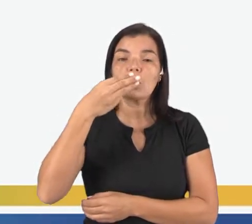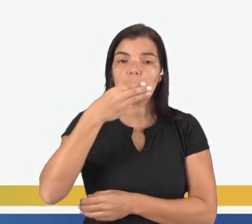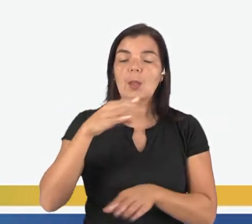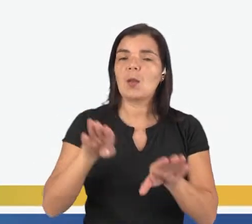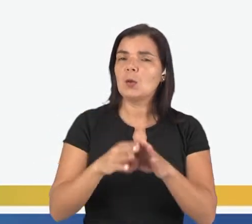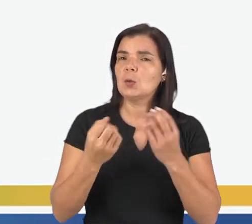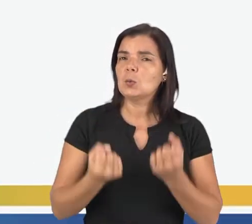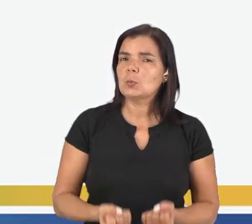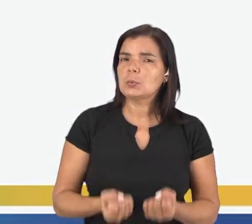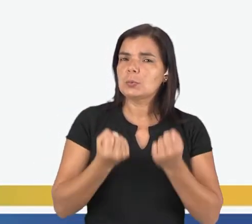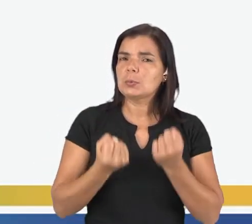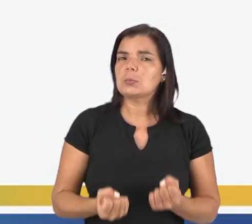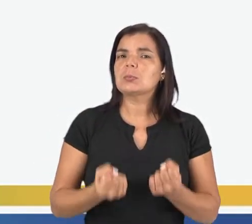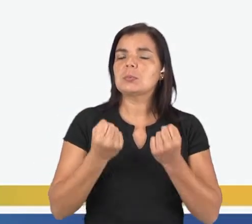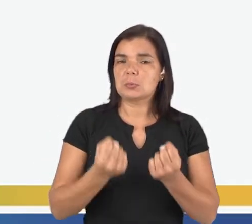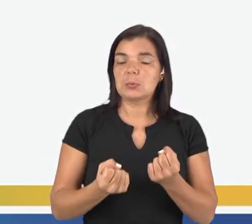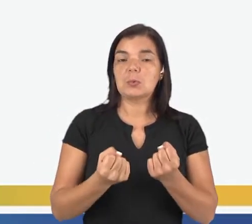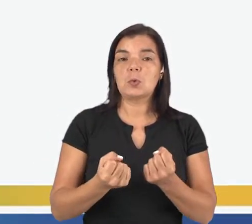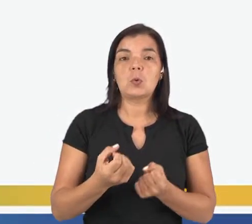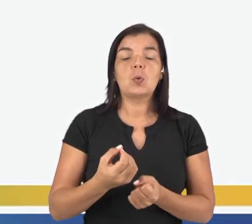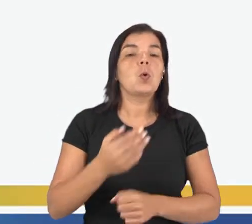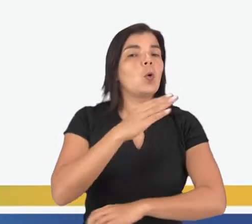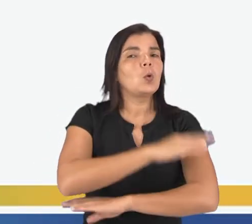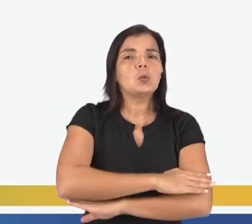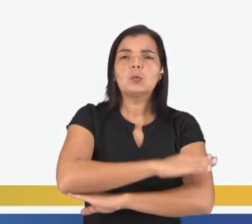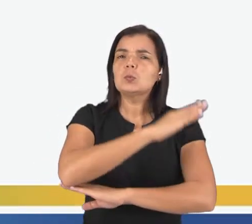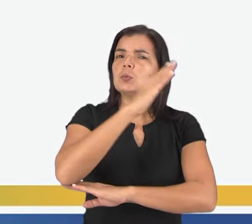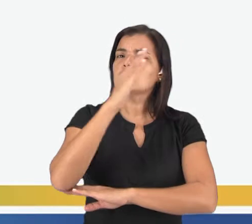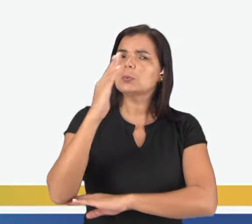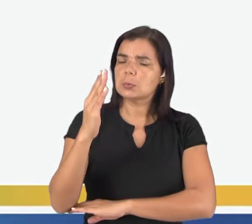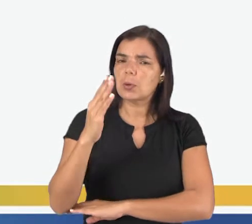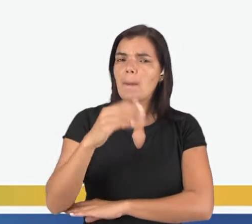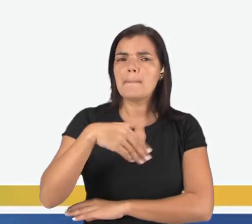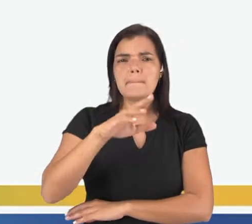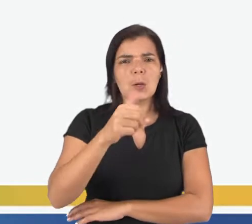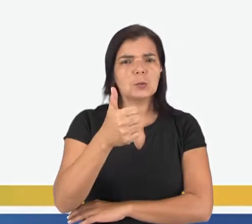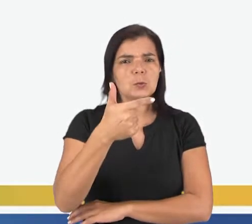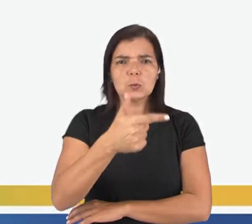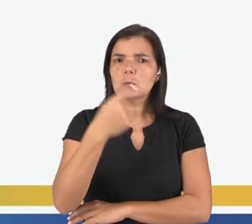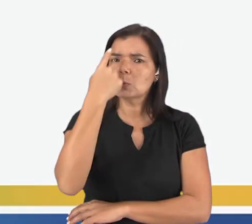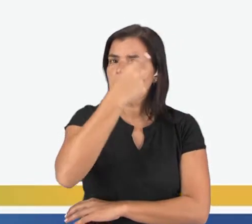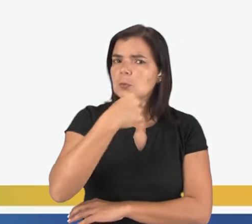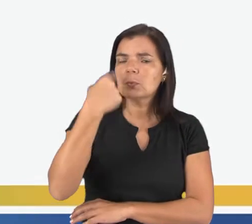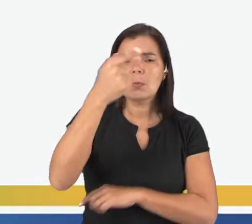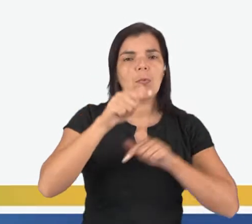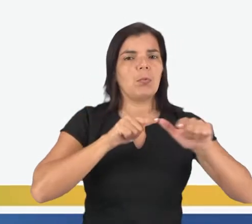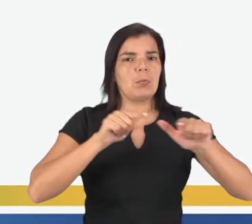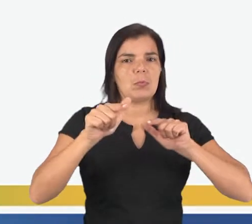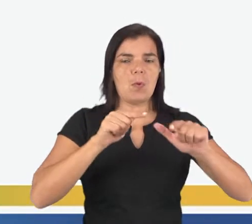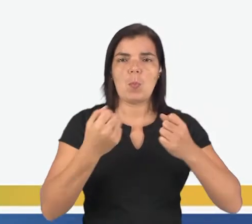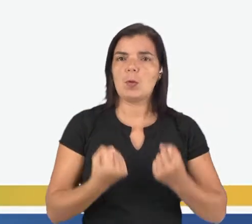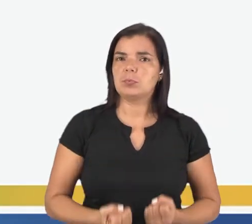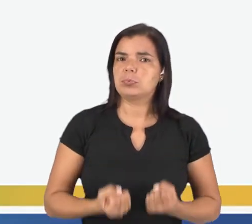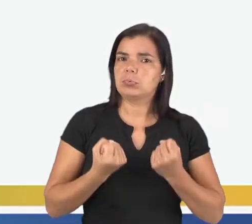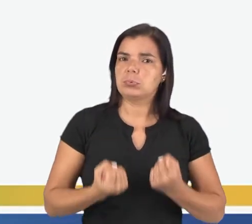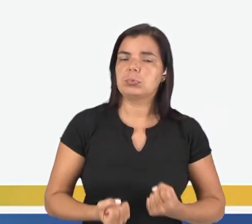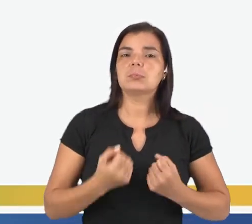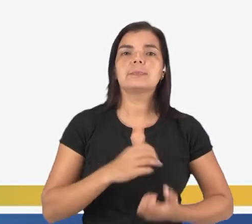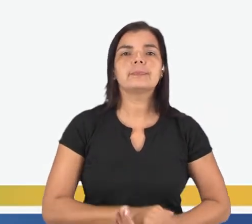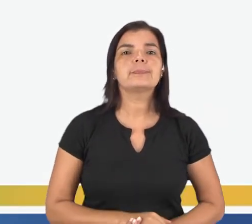canas-de-açúcar pesavam muito e eles passavam o dia todo, eram mais de 12 horas de trabalho dessa forma, trabalho pesado.